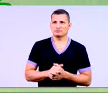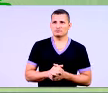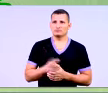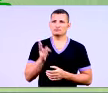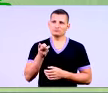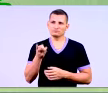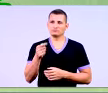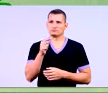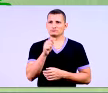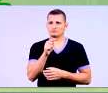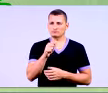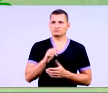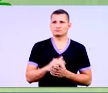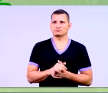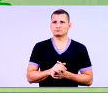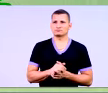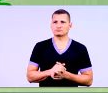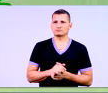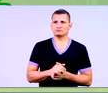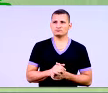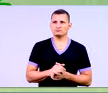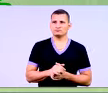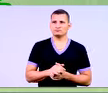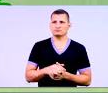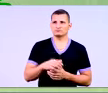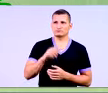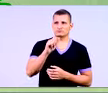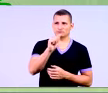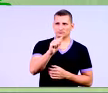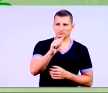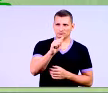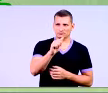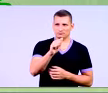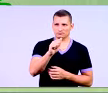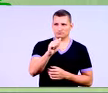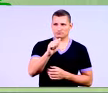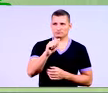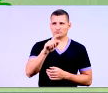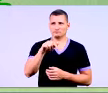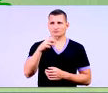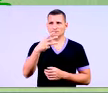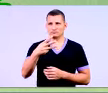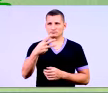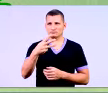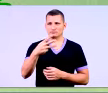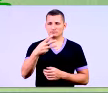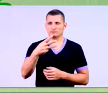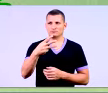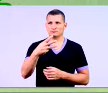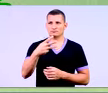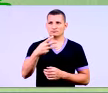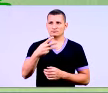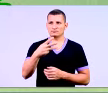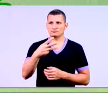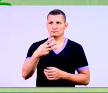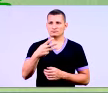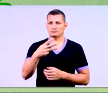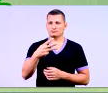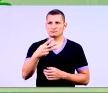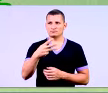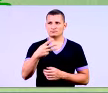forma aqui ó se a minha variável a vale 3 ela automaticamente